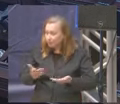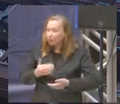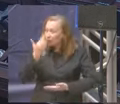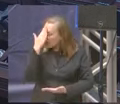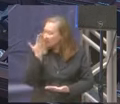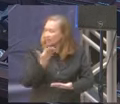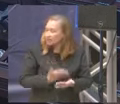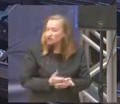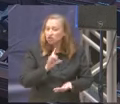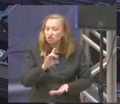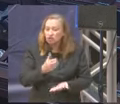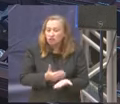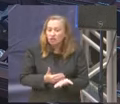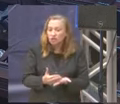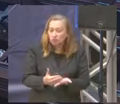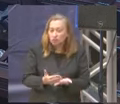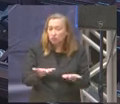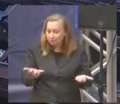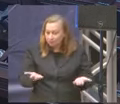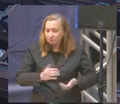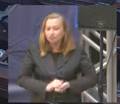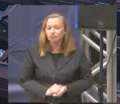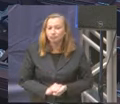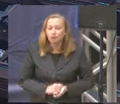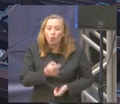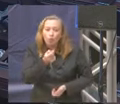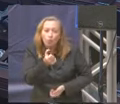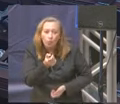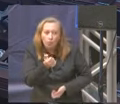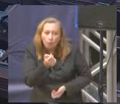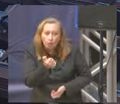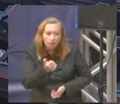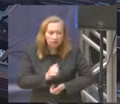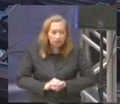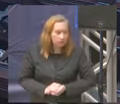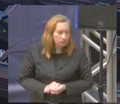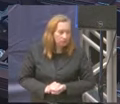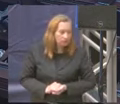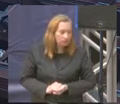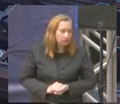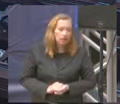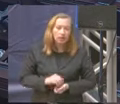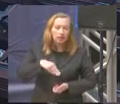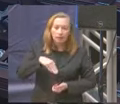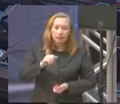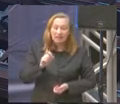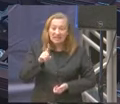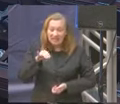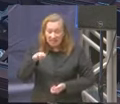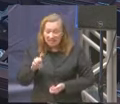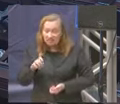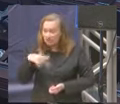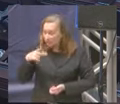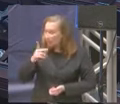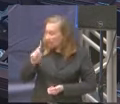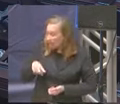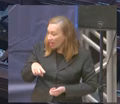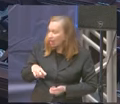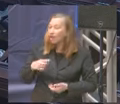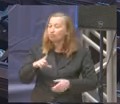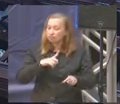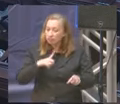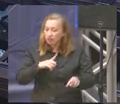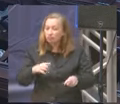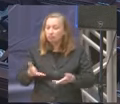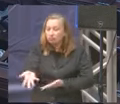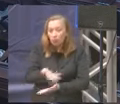acredito que a gente só começou nisso. Um pouquinho que a Marcilene colocou, né? Ou seja, eu também compartilho que a